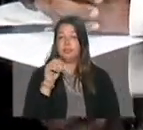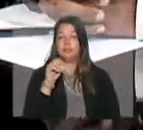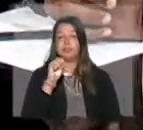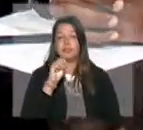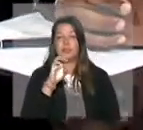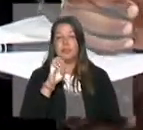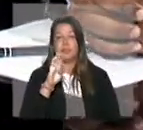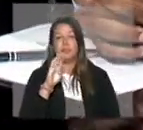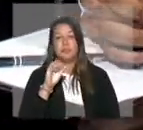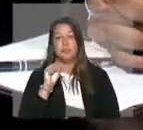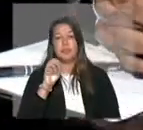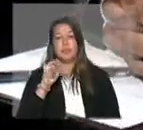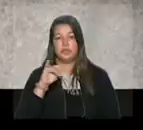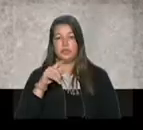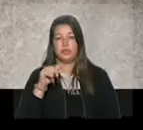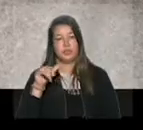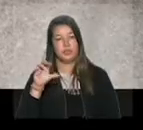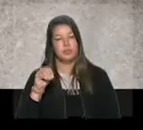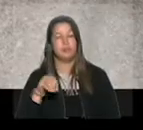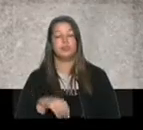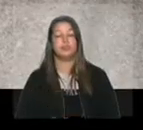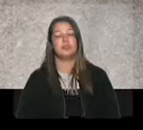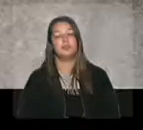São Sebastião.